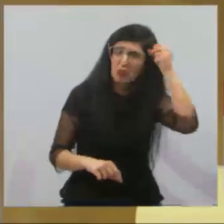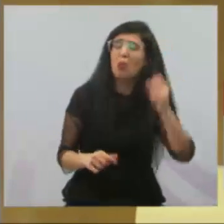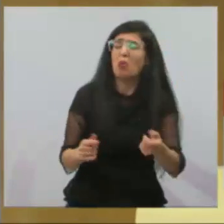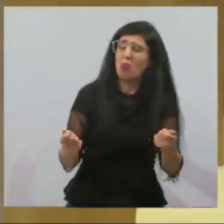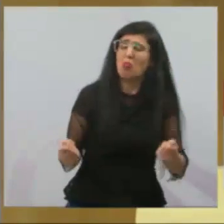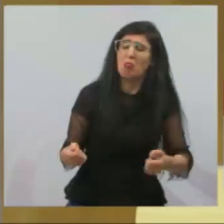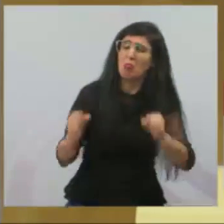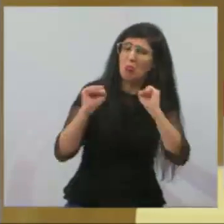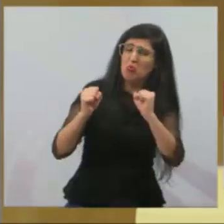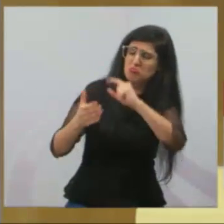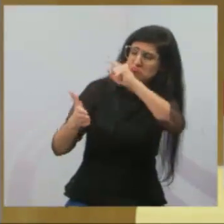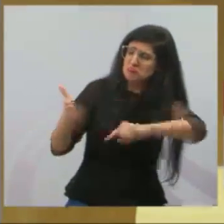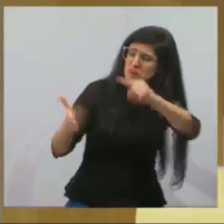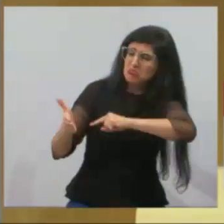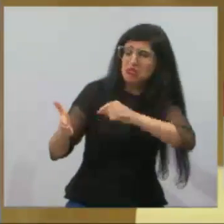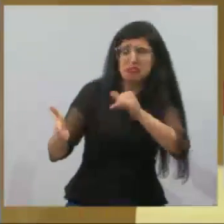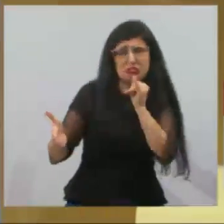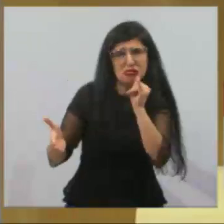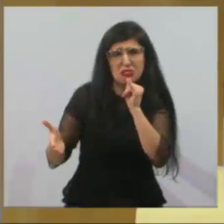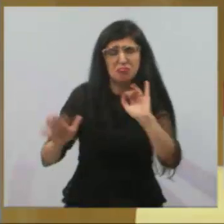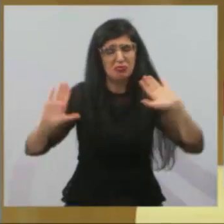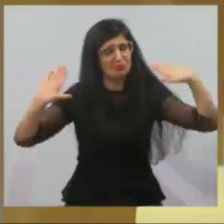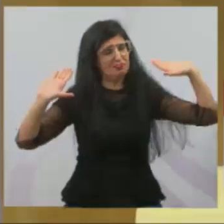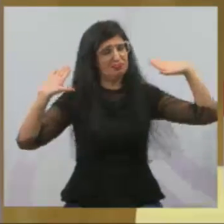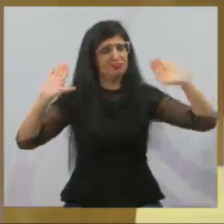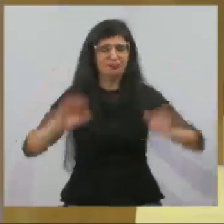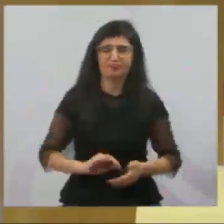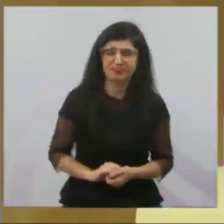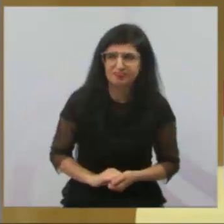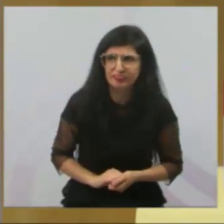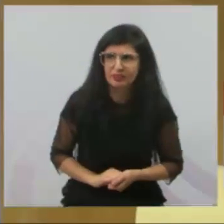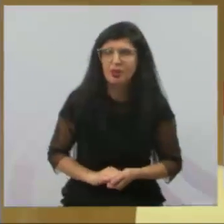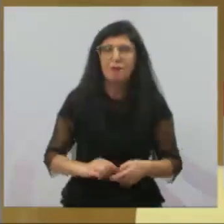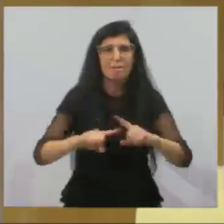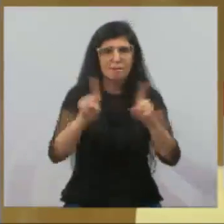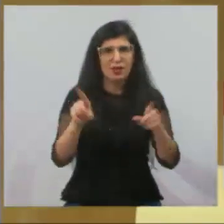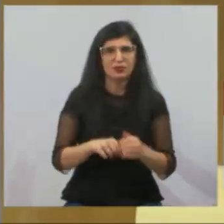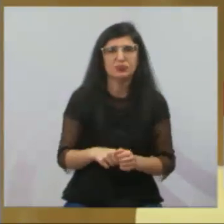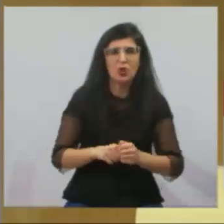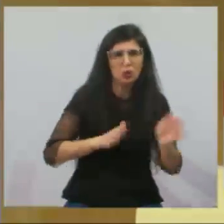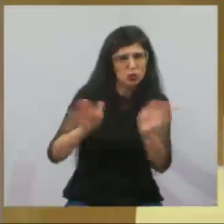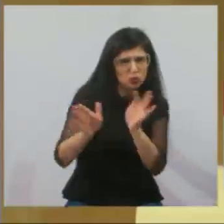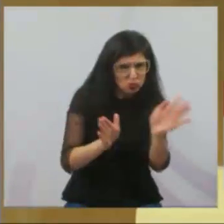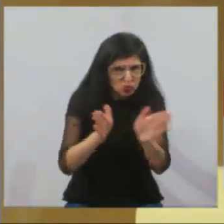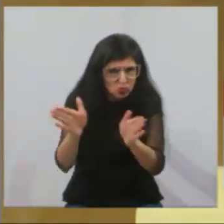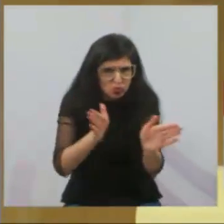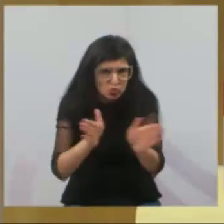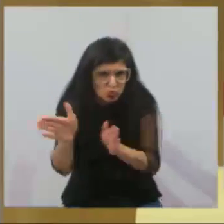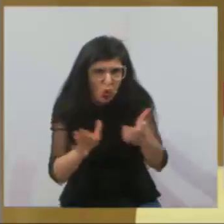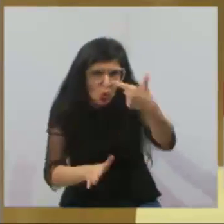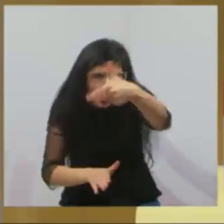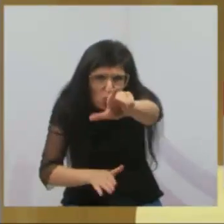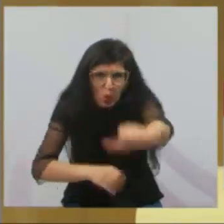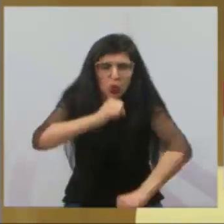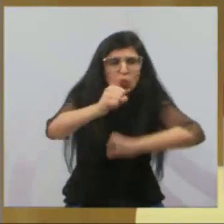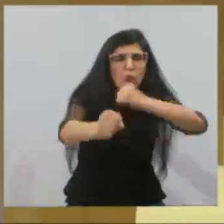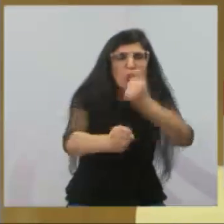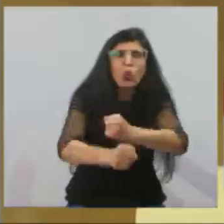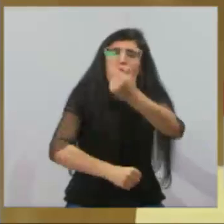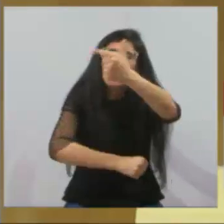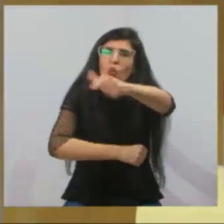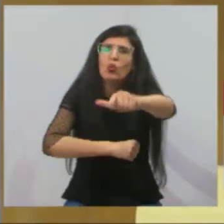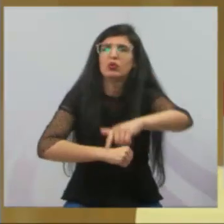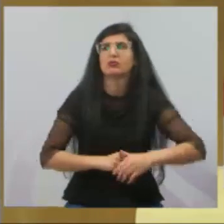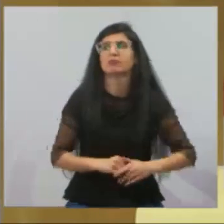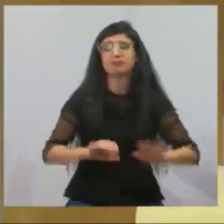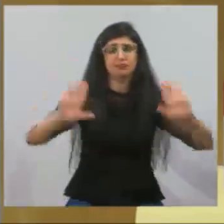daí. E outra coisa, qualquer governo também que assumir a administração a partir do ano que vem, ele pode também repor isso